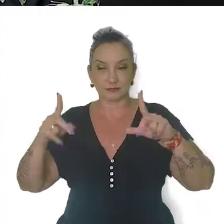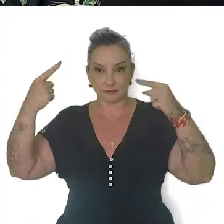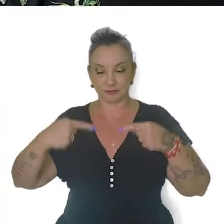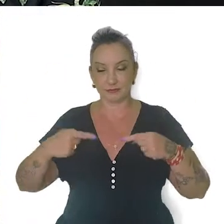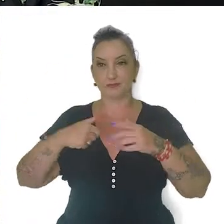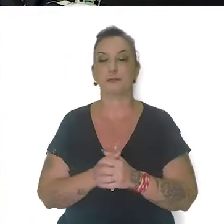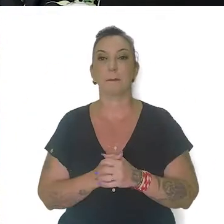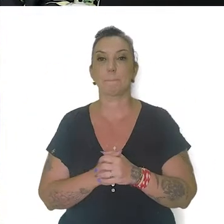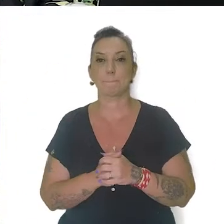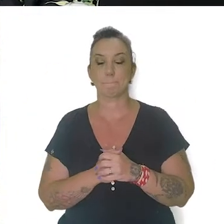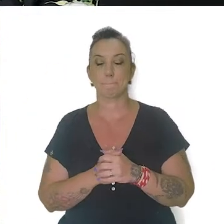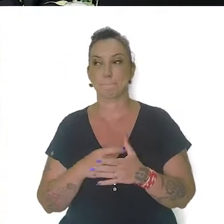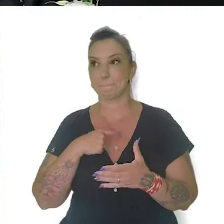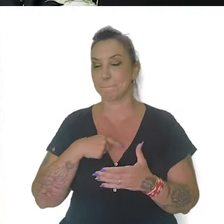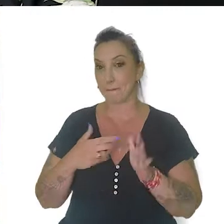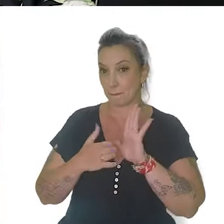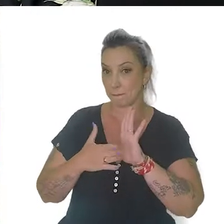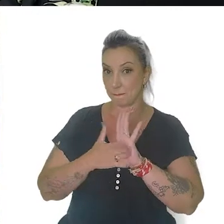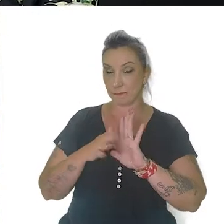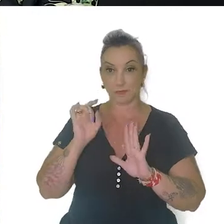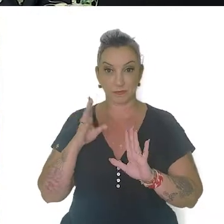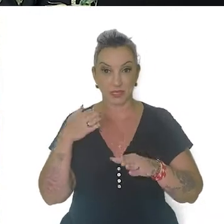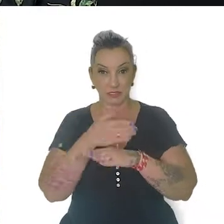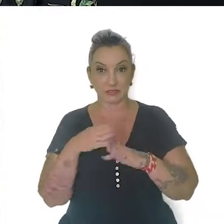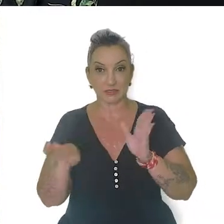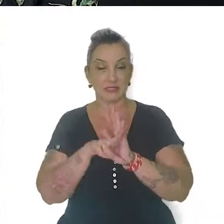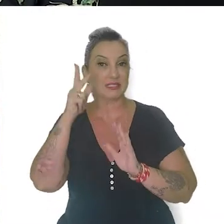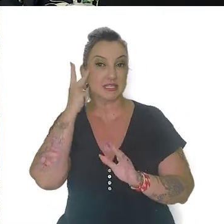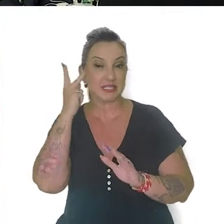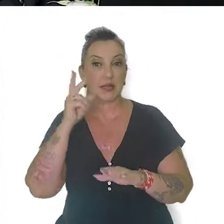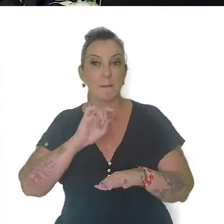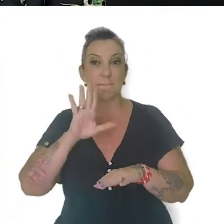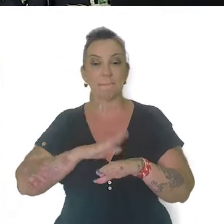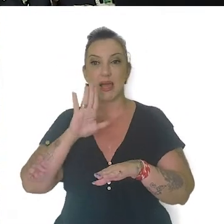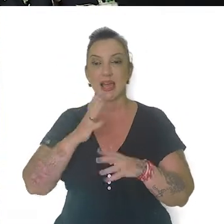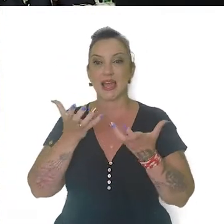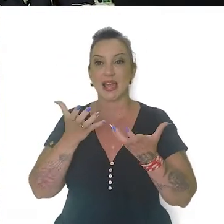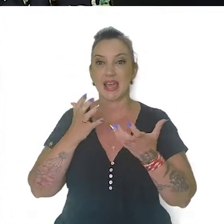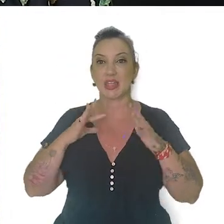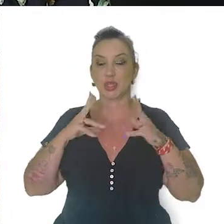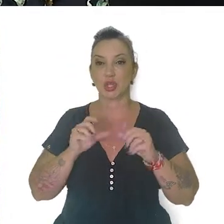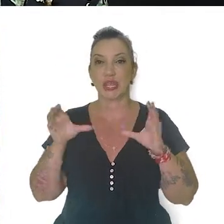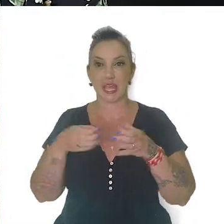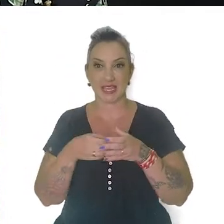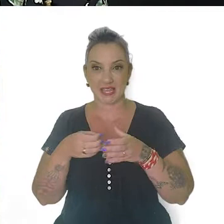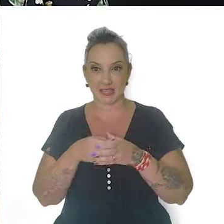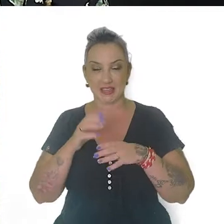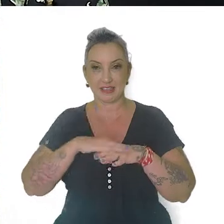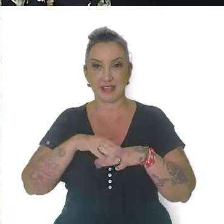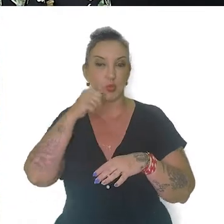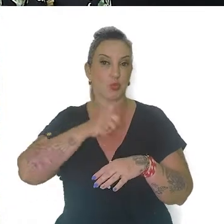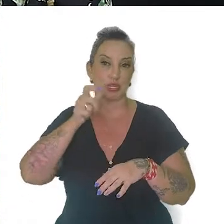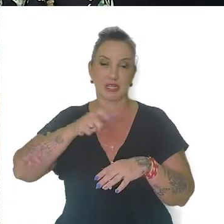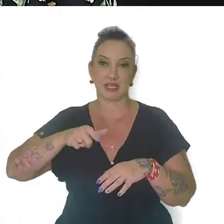baita desafio. E aí, o meu propósito era, chegando em São Paulo, cada vez mais eu queria que toda a minha equipe fosse